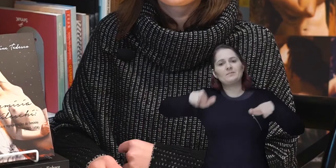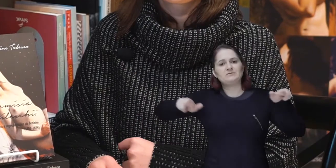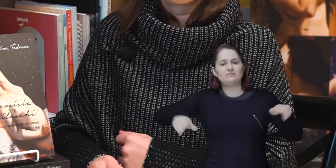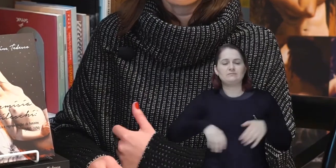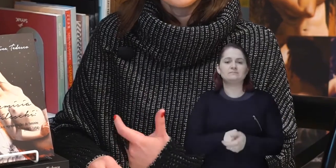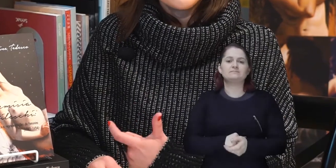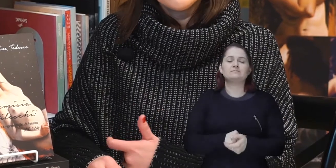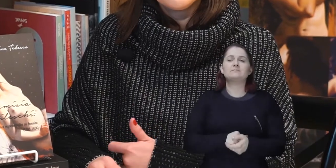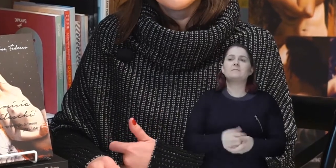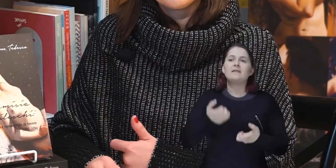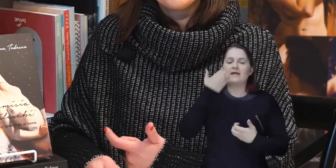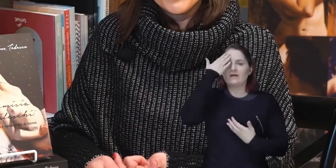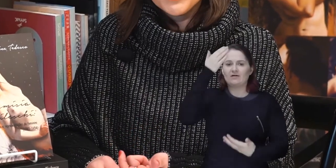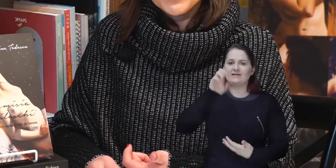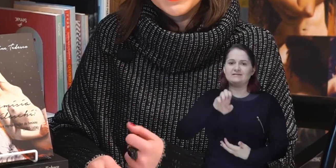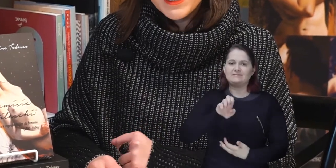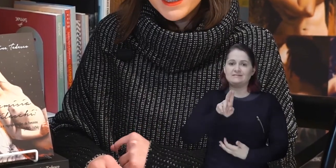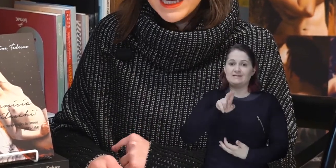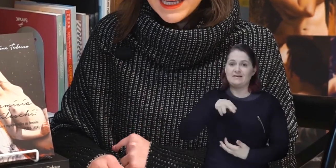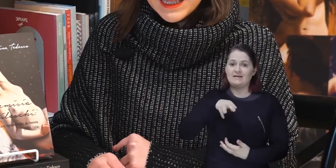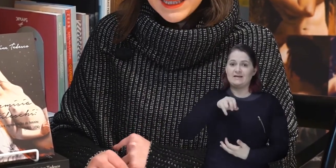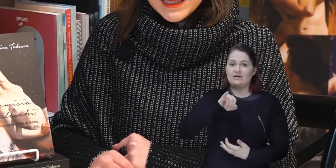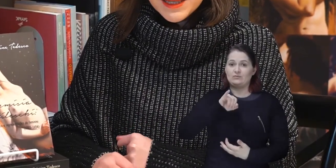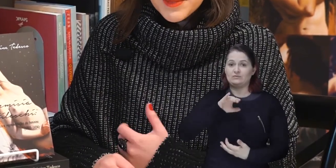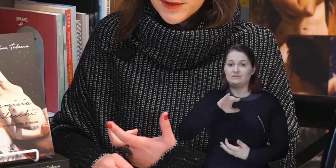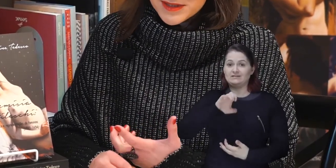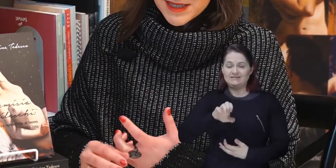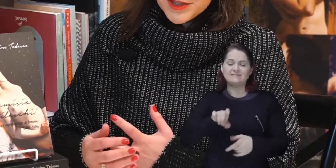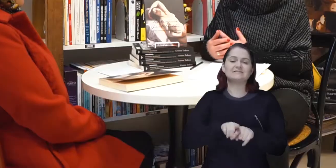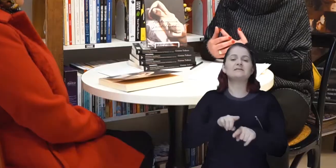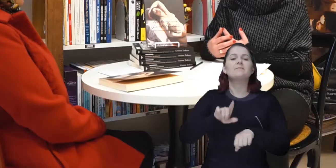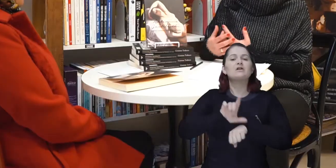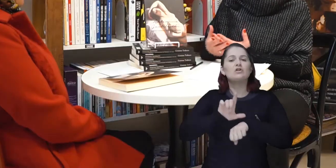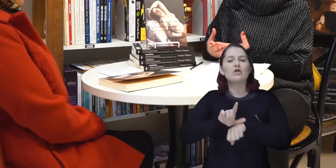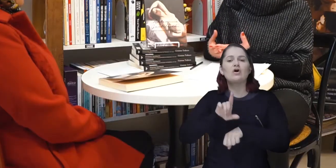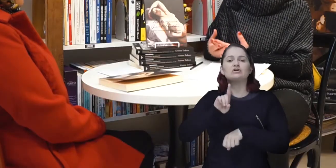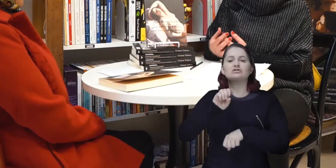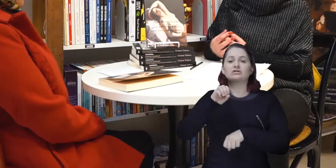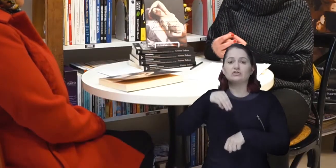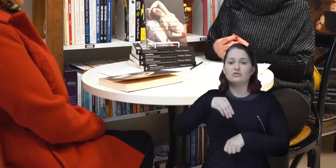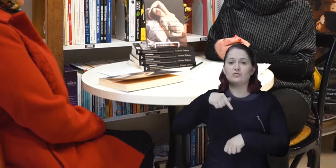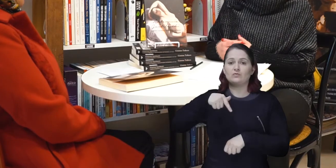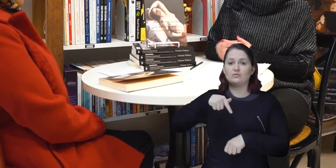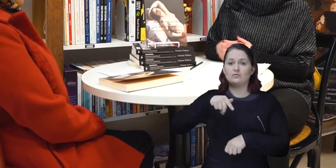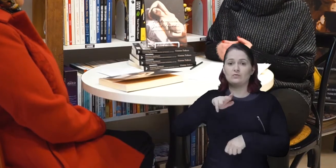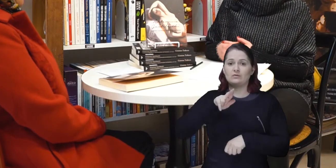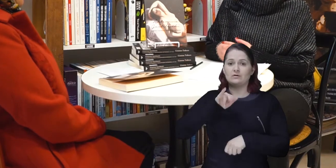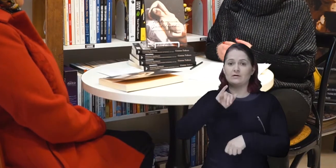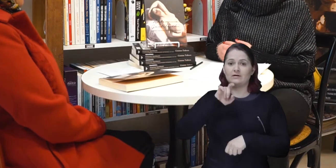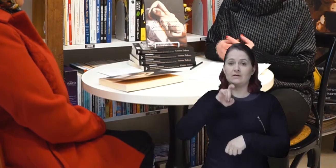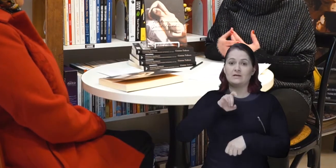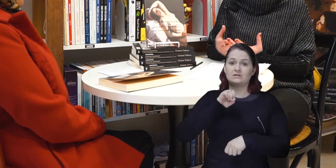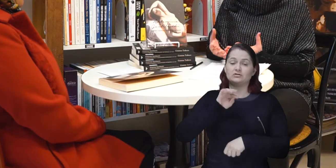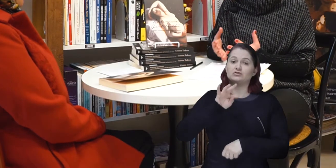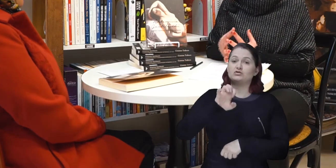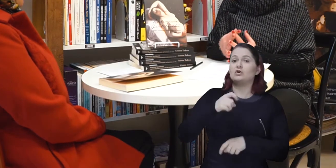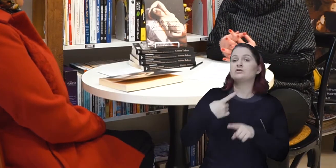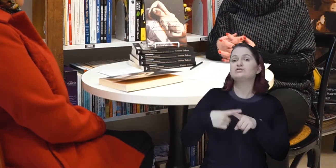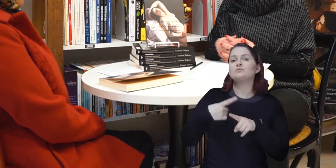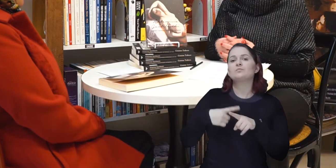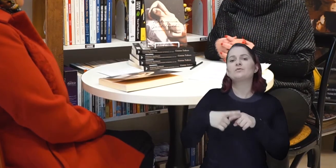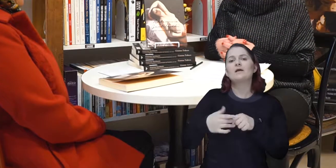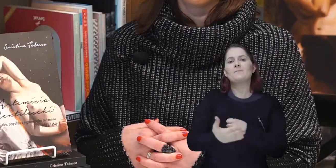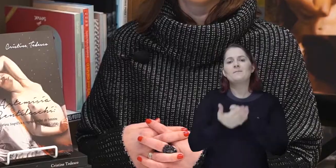apoia o outro, né? E também gostaria de agradecer a Eunice e a Livraria Dom Quixote por ter oportunizado